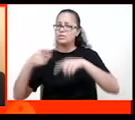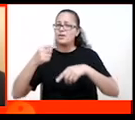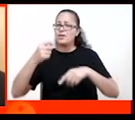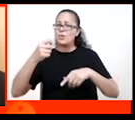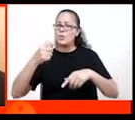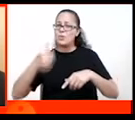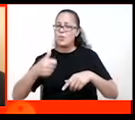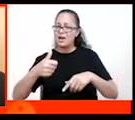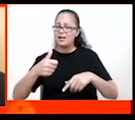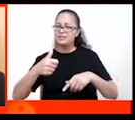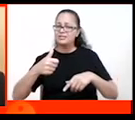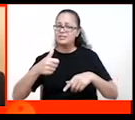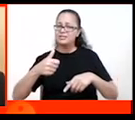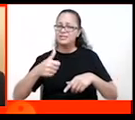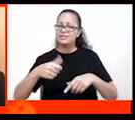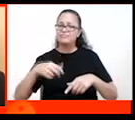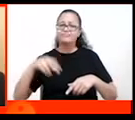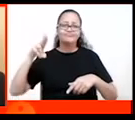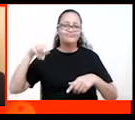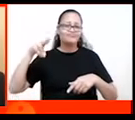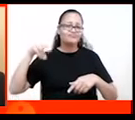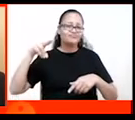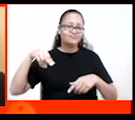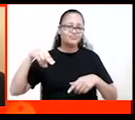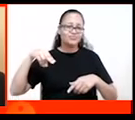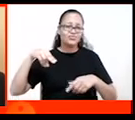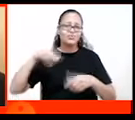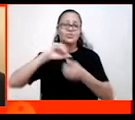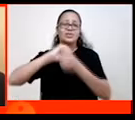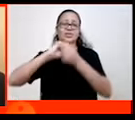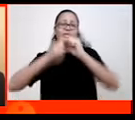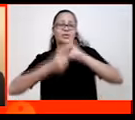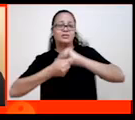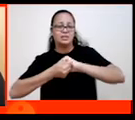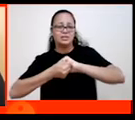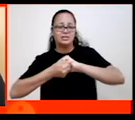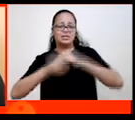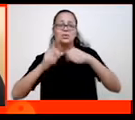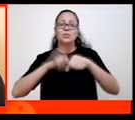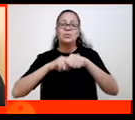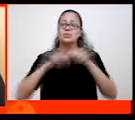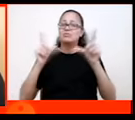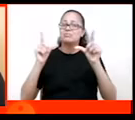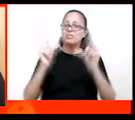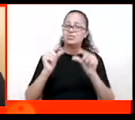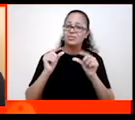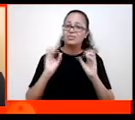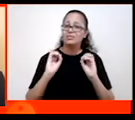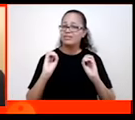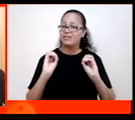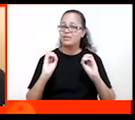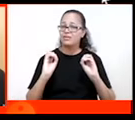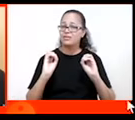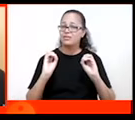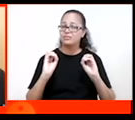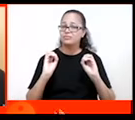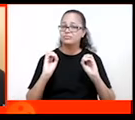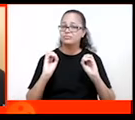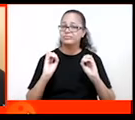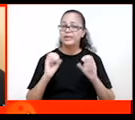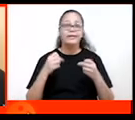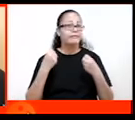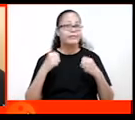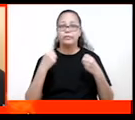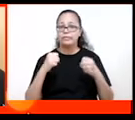Quase nenhuma qualificação e tempo de deslocamento no interior das fábricas era reduzido a praticamente zero. Então, não